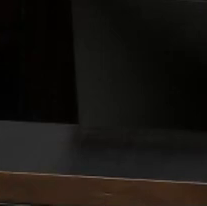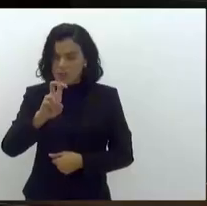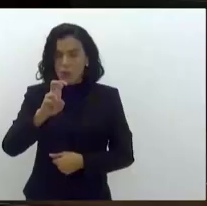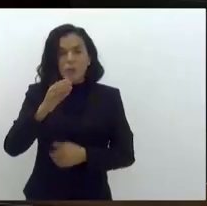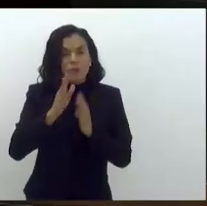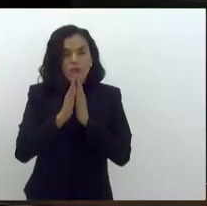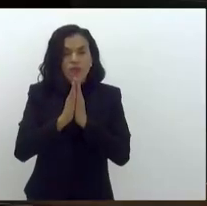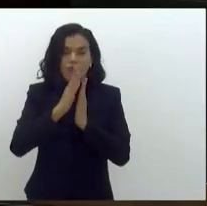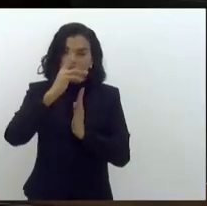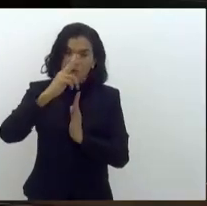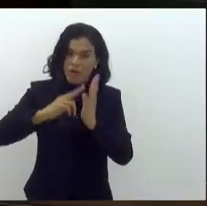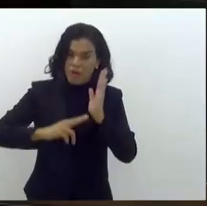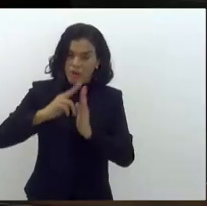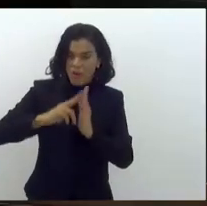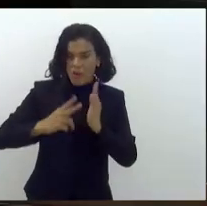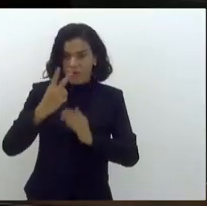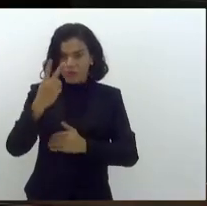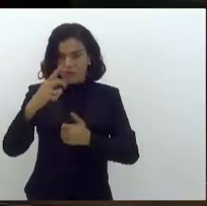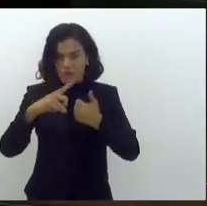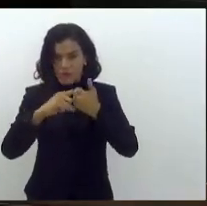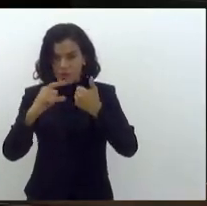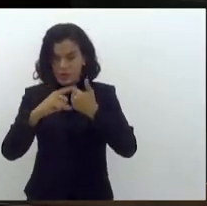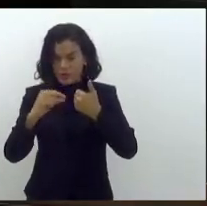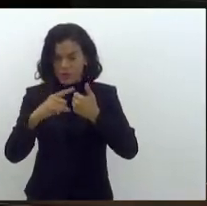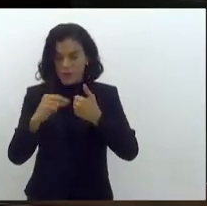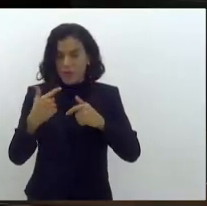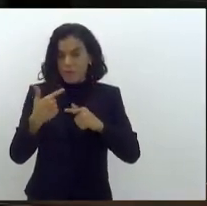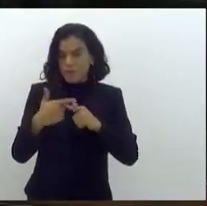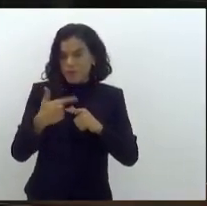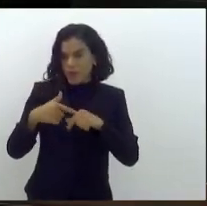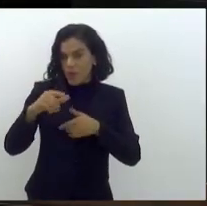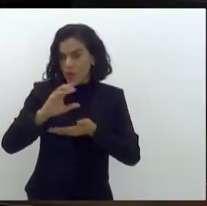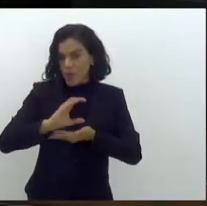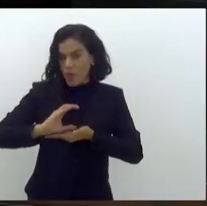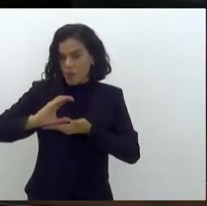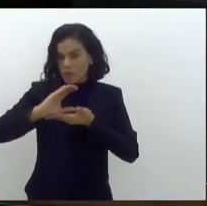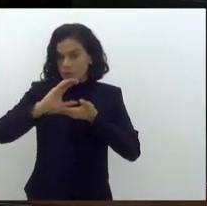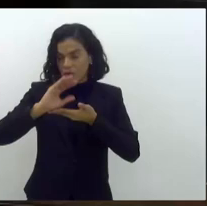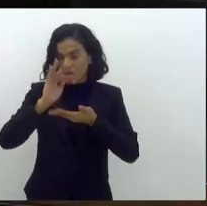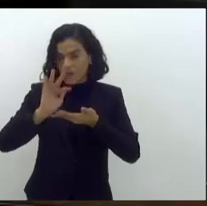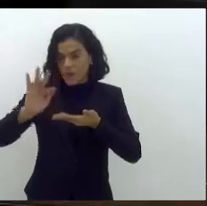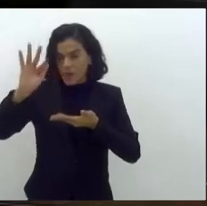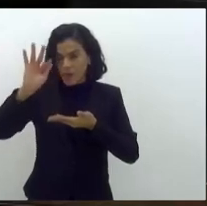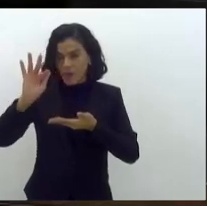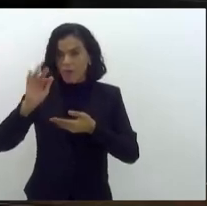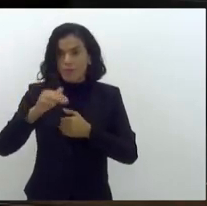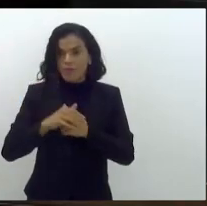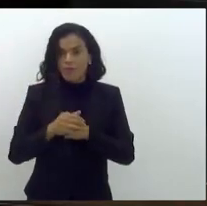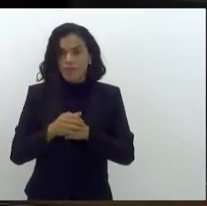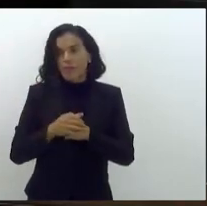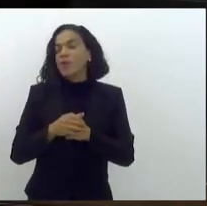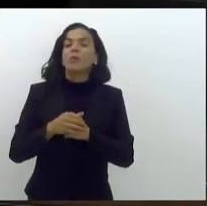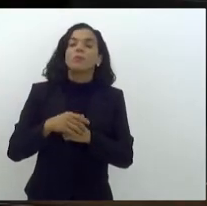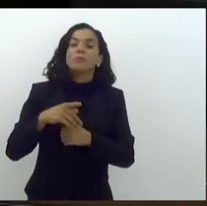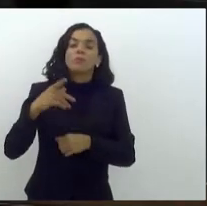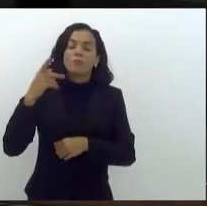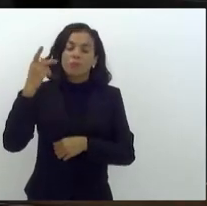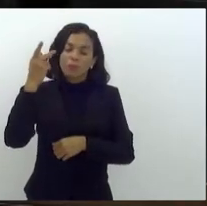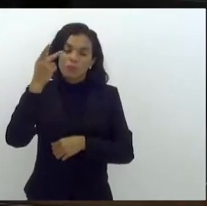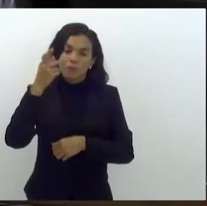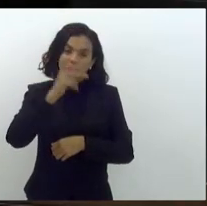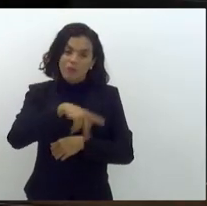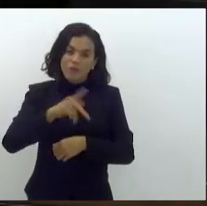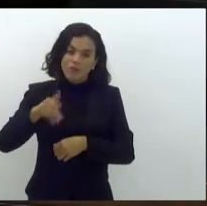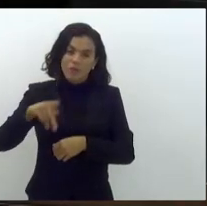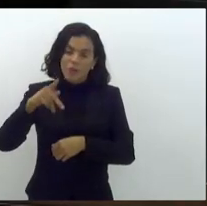leia esses dois artigos porque o conselho federativo Professor Paulo de Barros Carvalho pbc